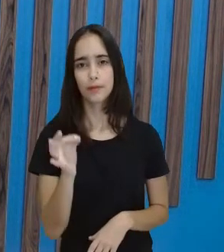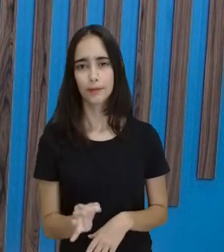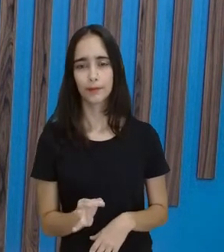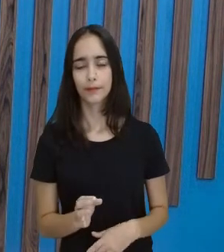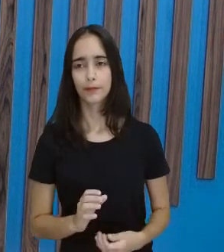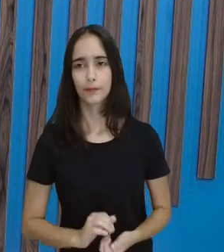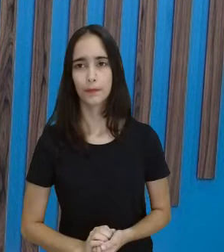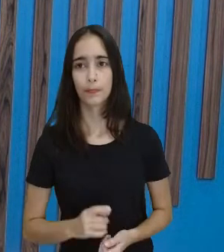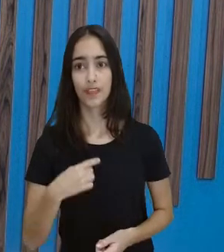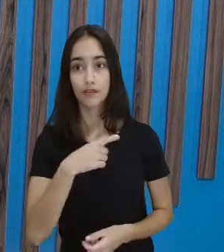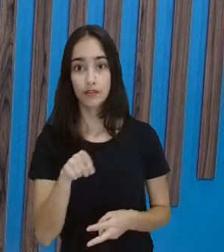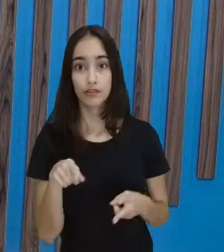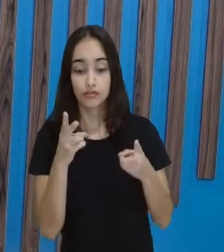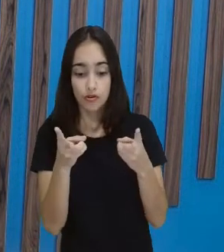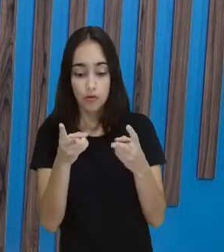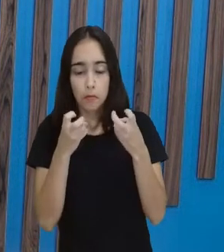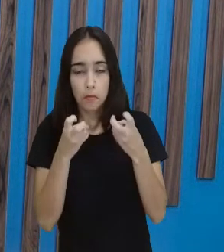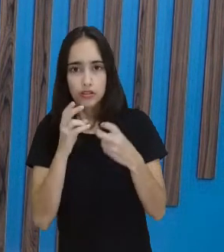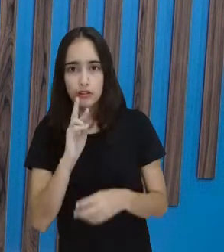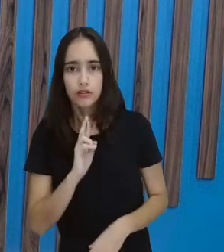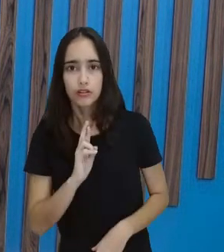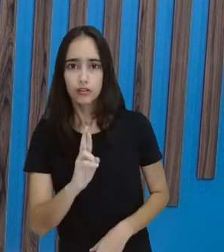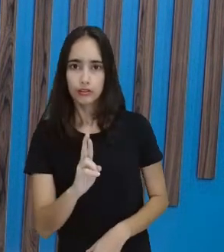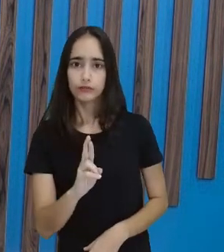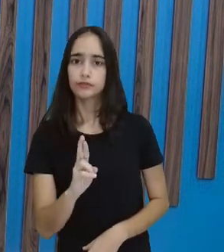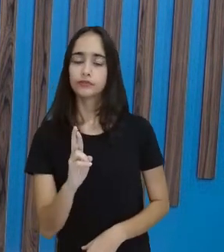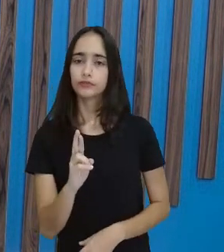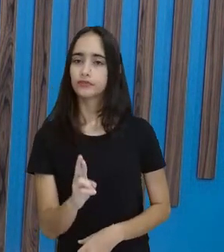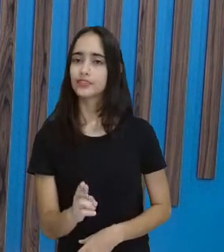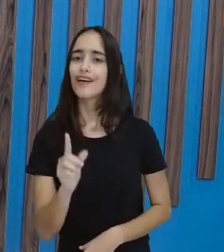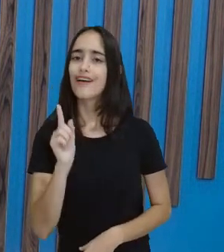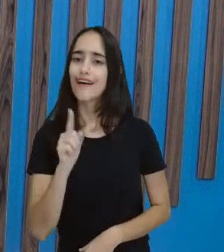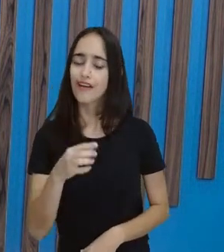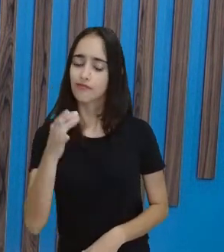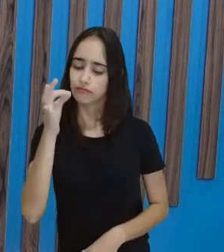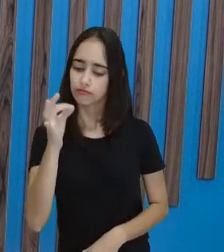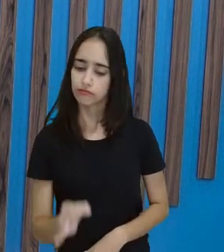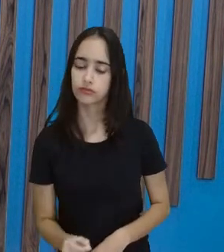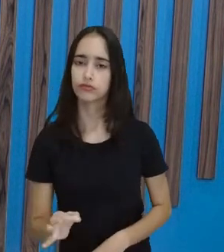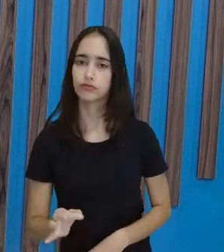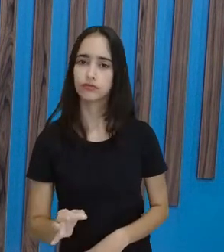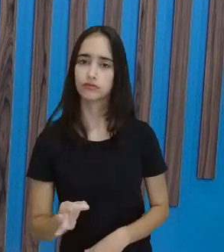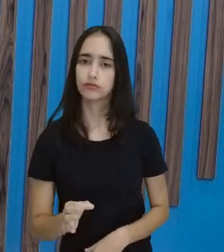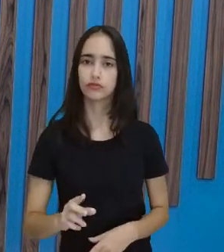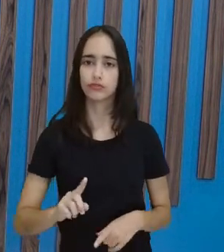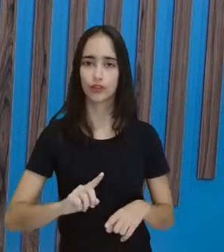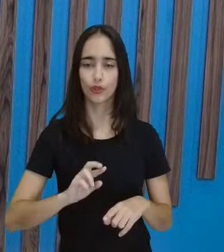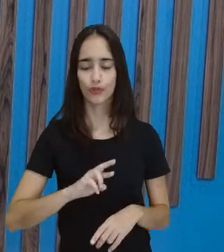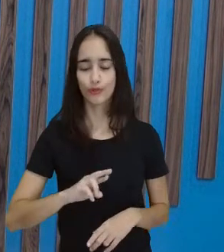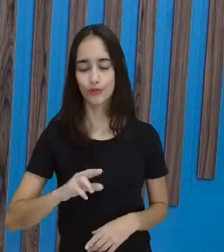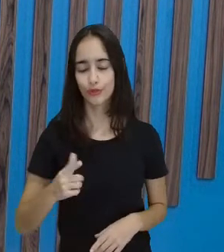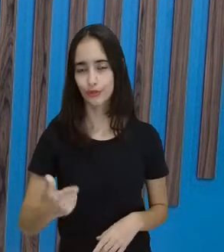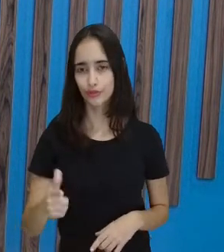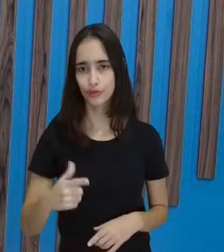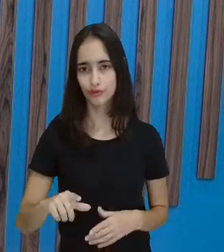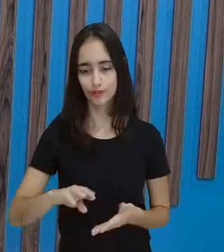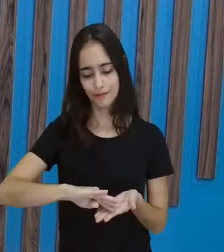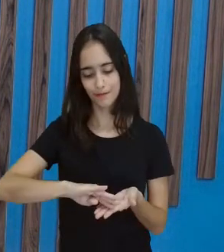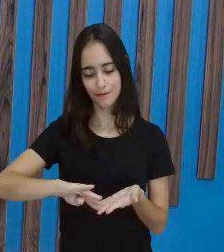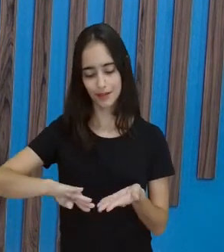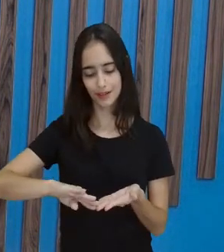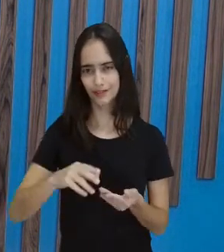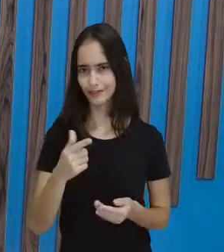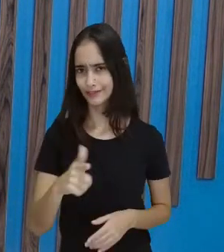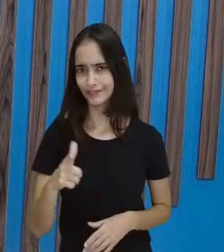que também esse resultado, nessa divisão, foi exata, não teve resto. Eu vou trazer também